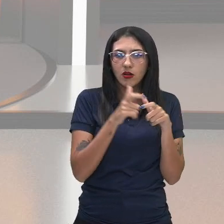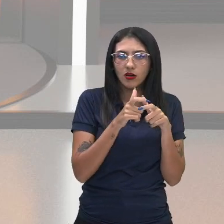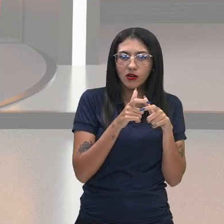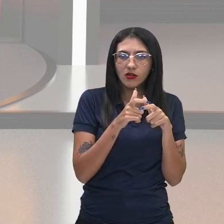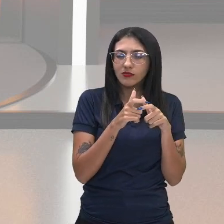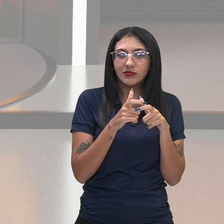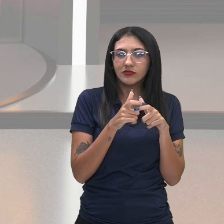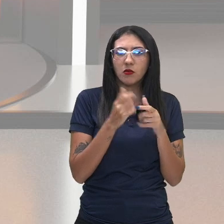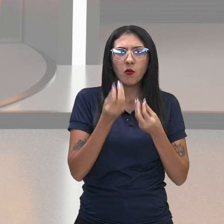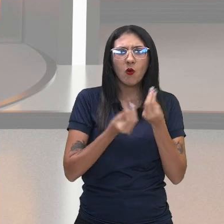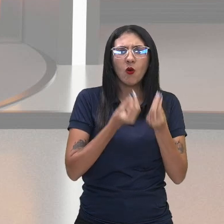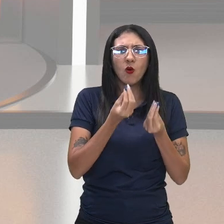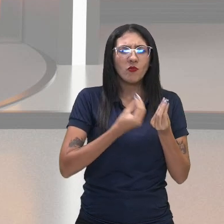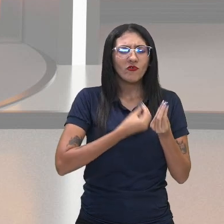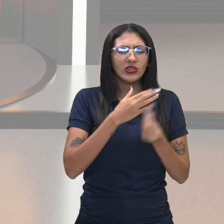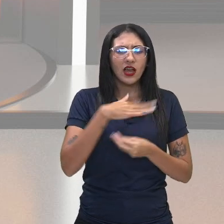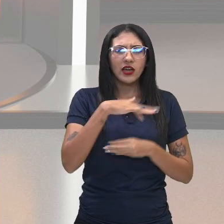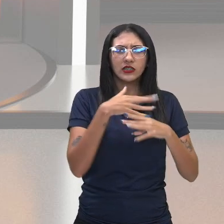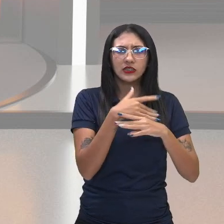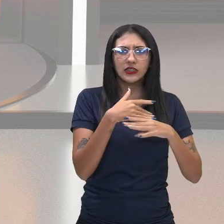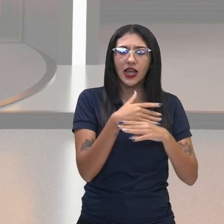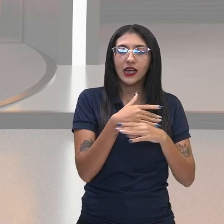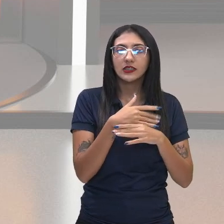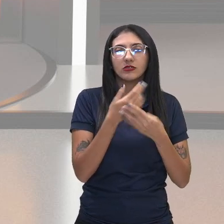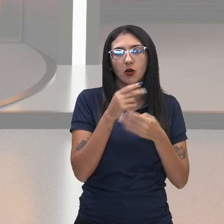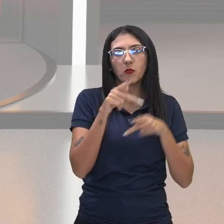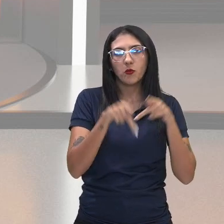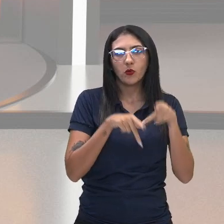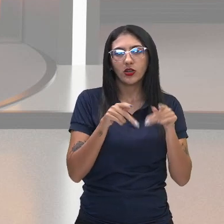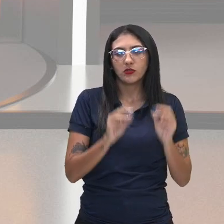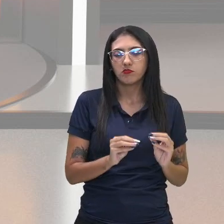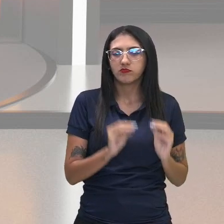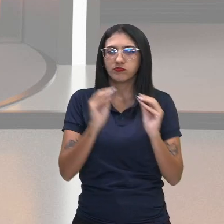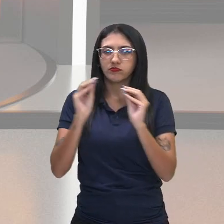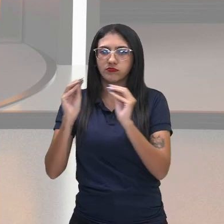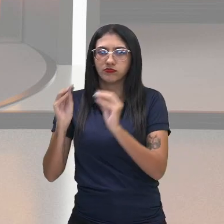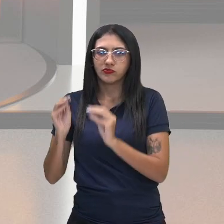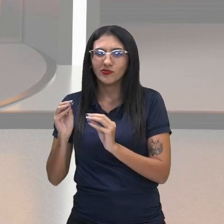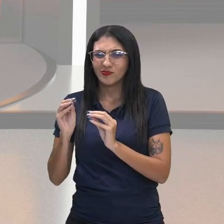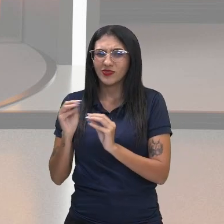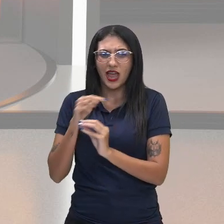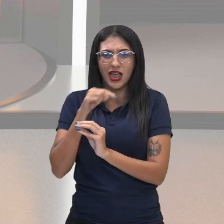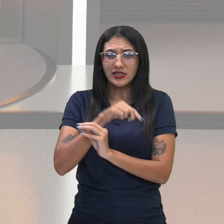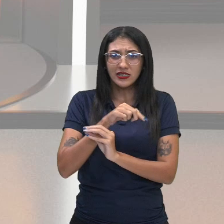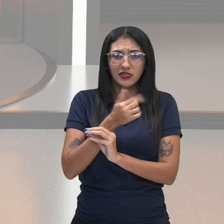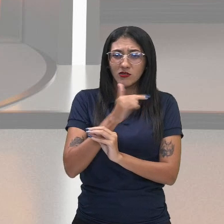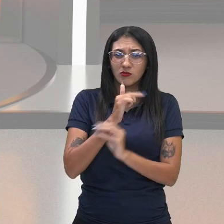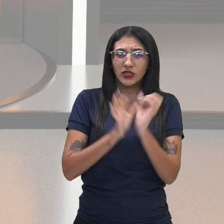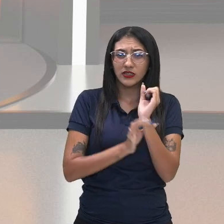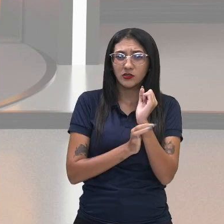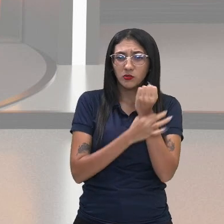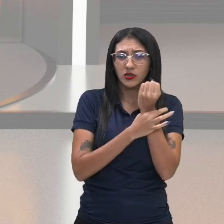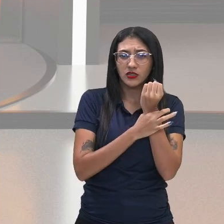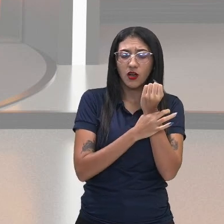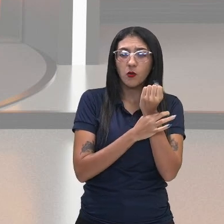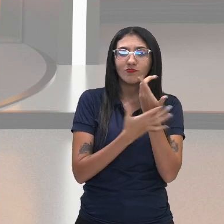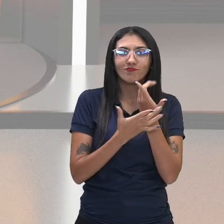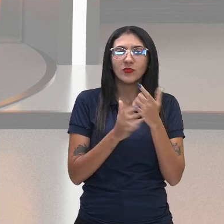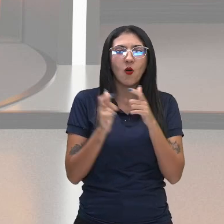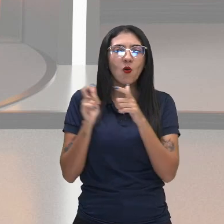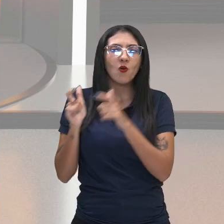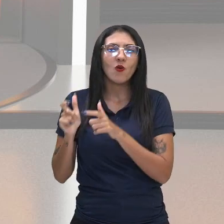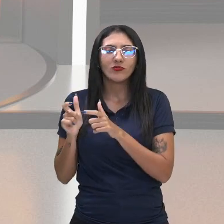cidade, busca-se onde? No campo. Se não se tem segurança na cidade, busca-se segurança onde? Sob